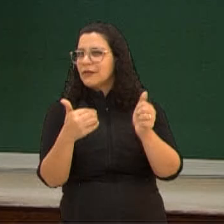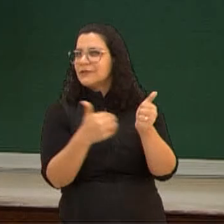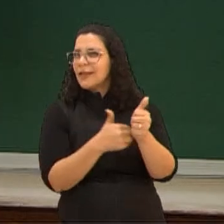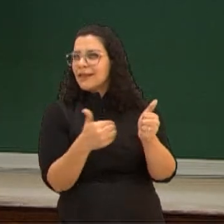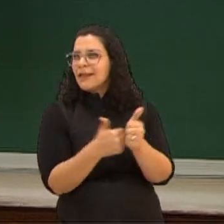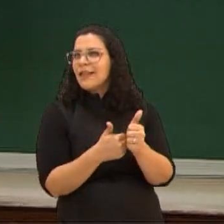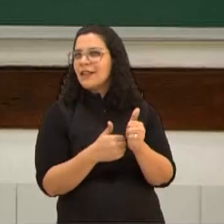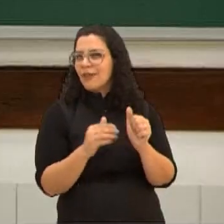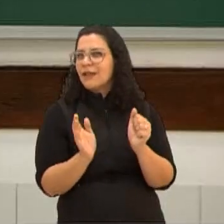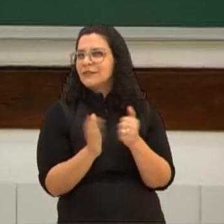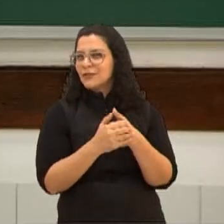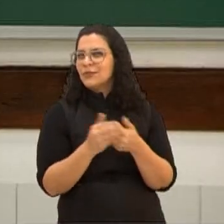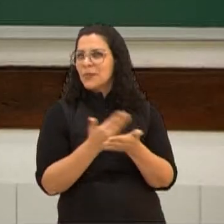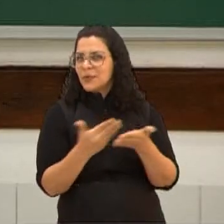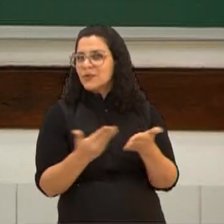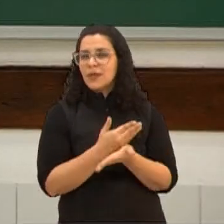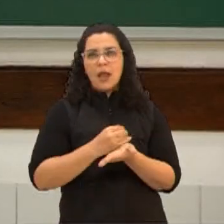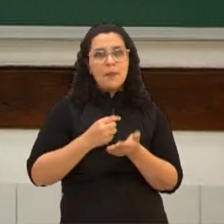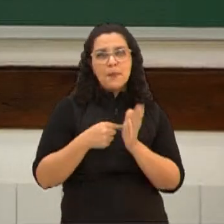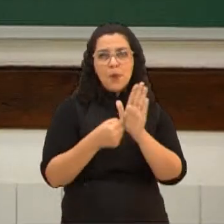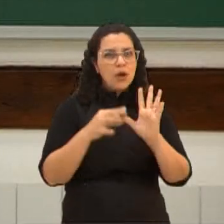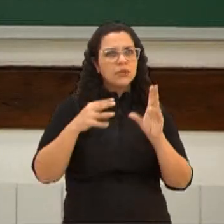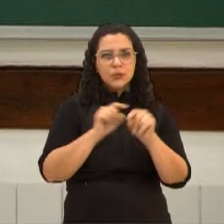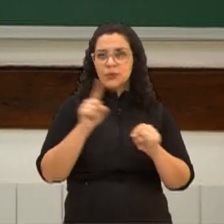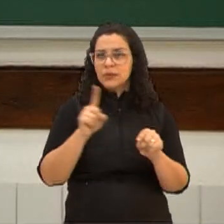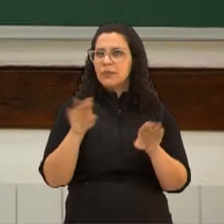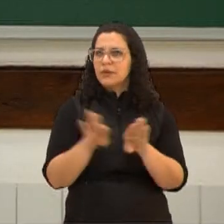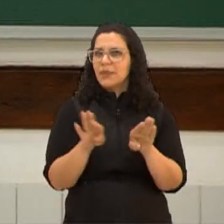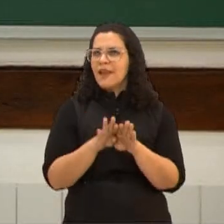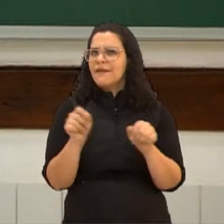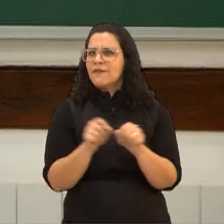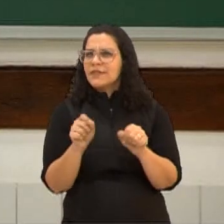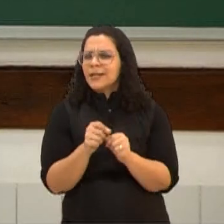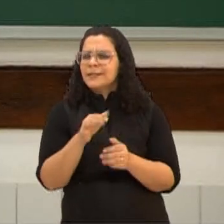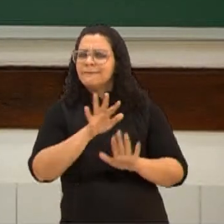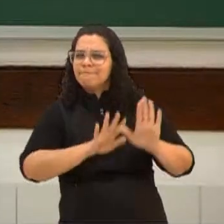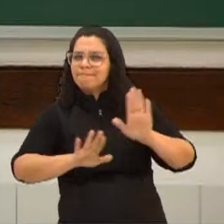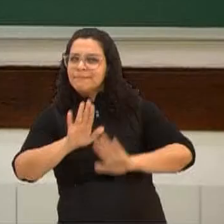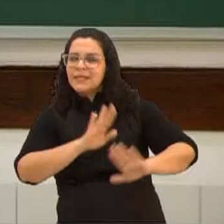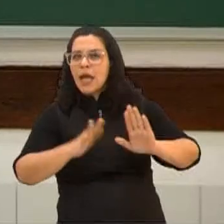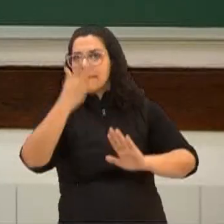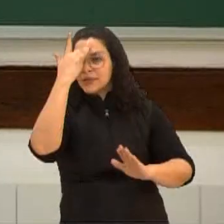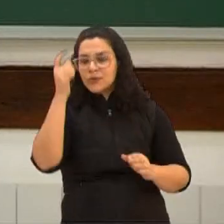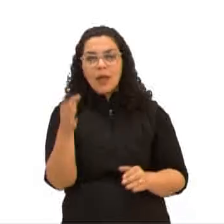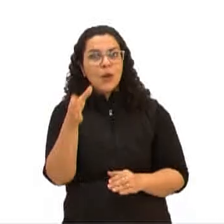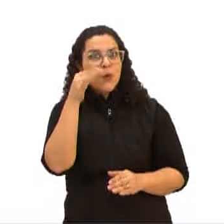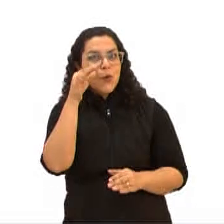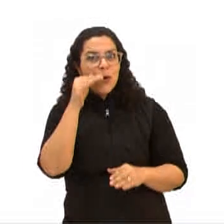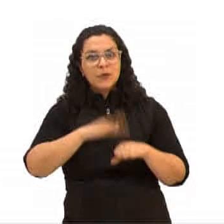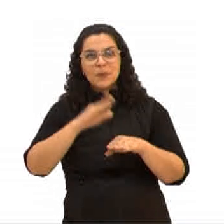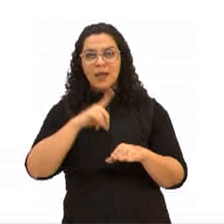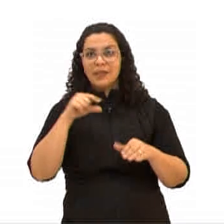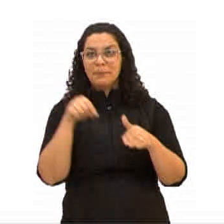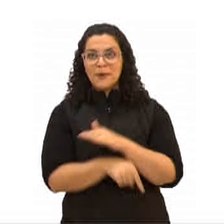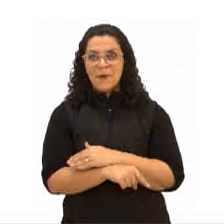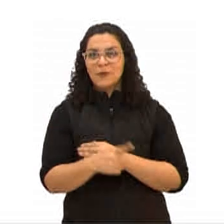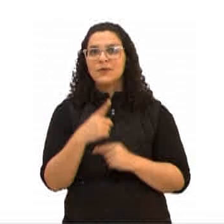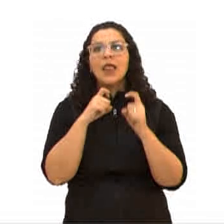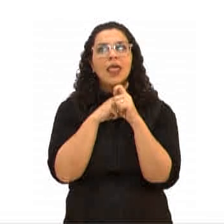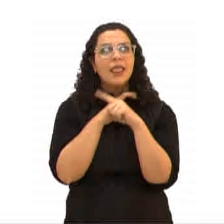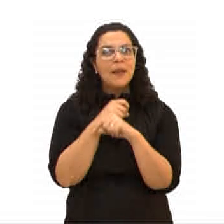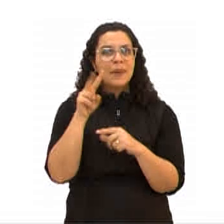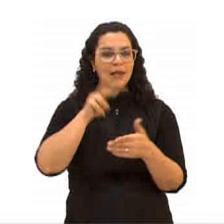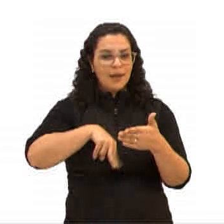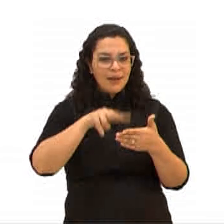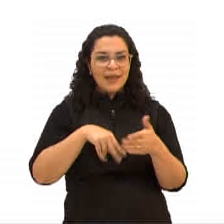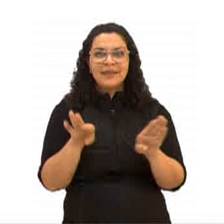tudo no início, ela vai deixando fazendo com que o leitor vá ficando cada vez mais